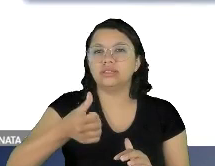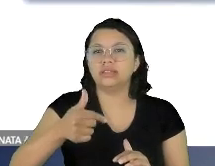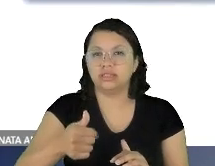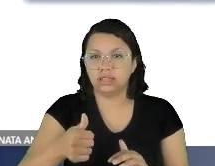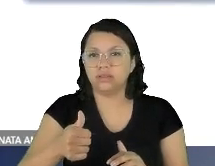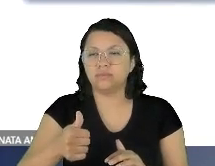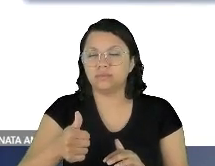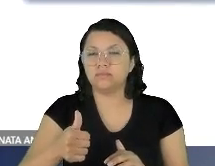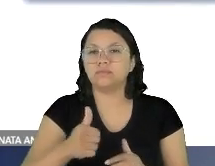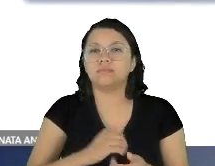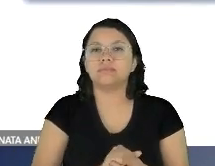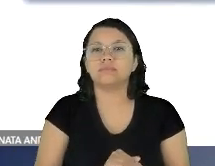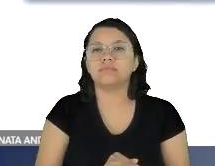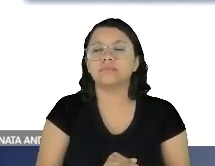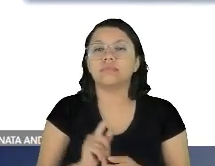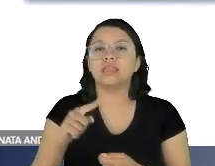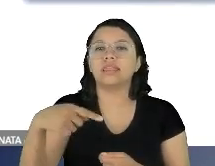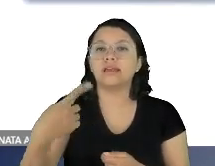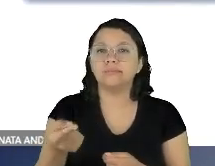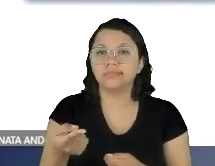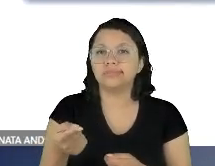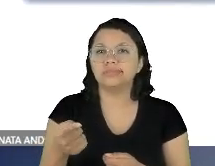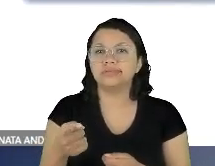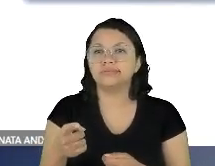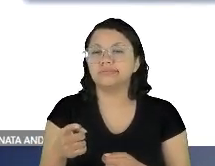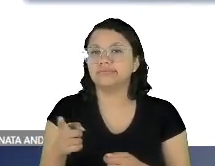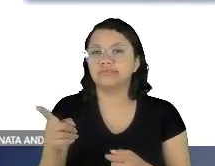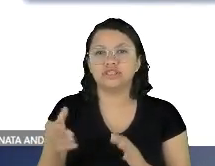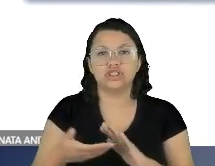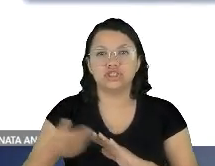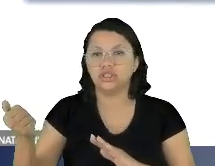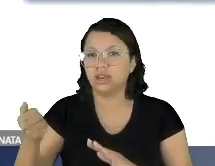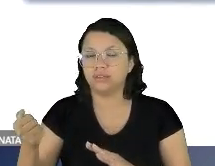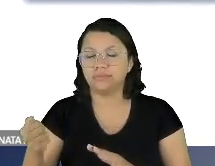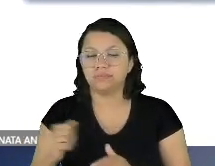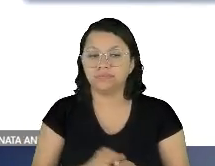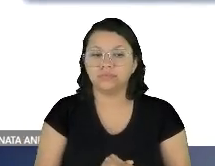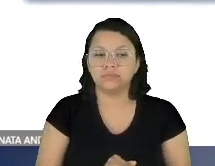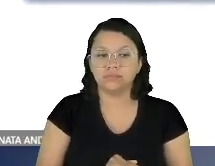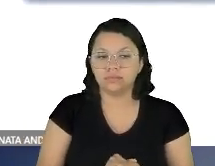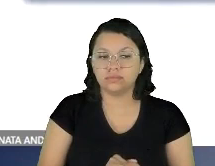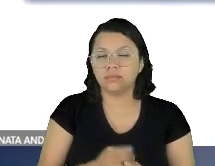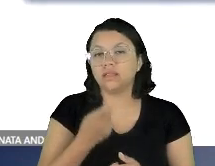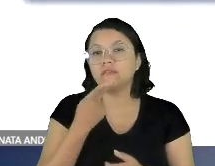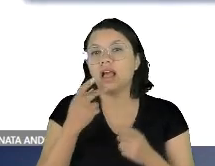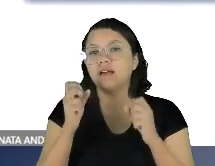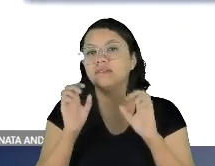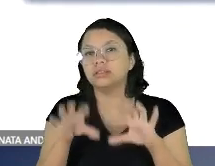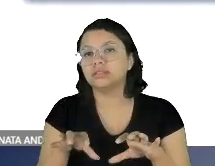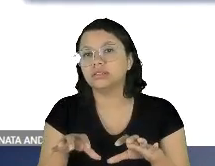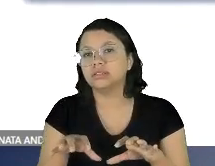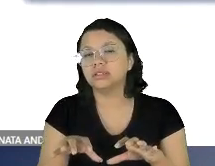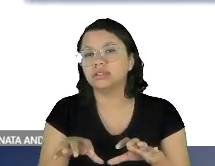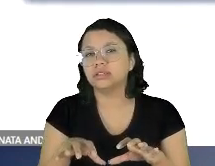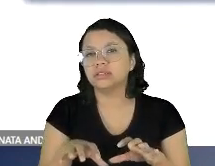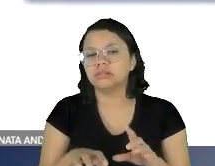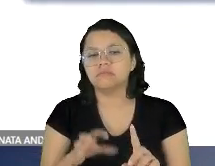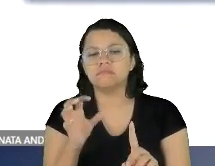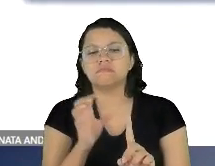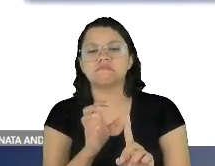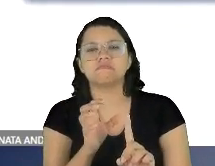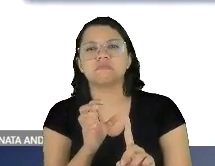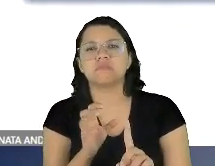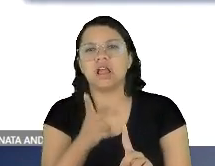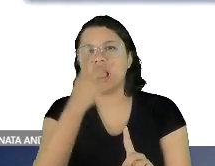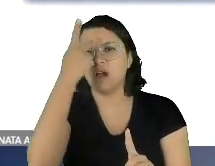da Lei de Contravenção Penal, que depois foi, inclusive, revogado pela Alice, que falava o seguinte, que importunar alguém em lugar